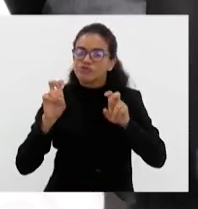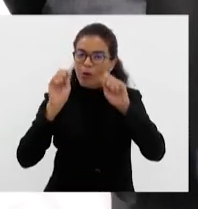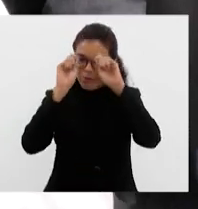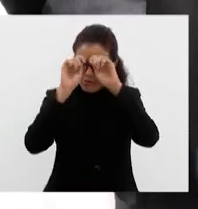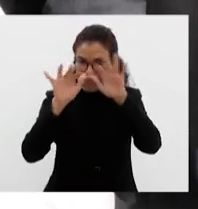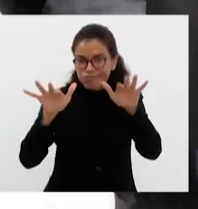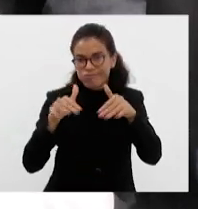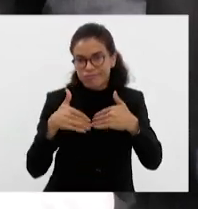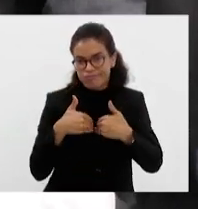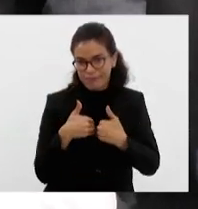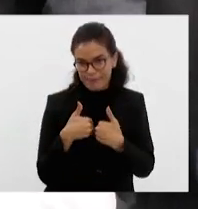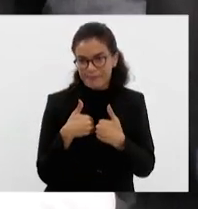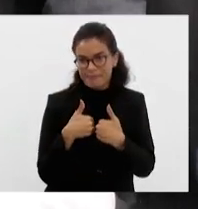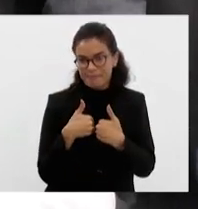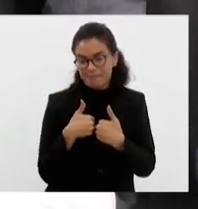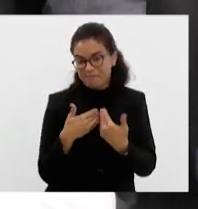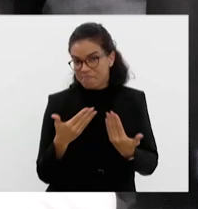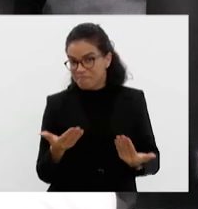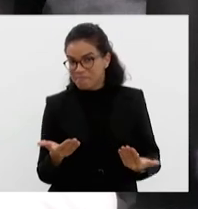espectro.